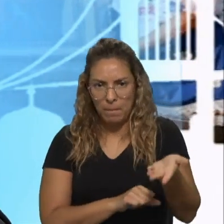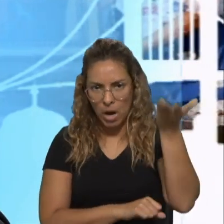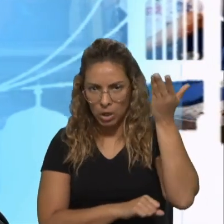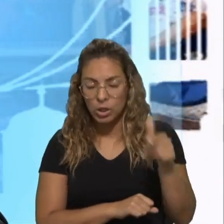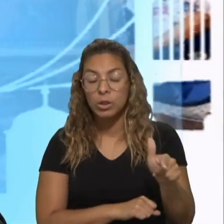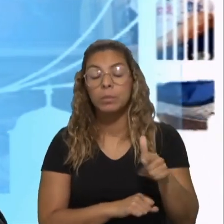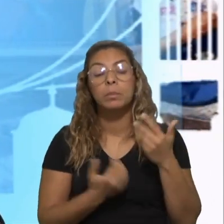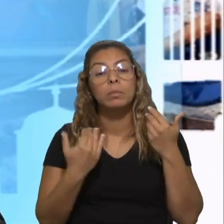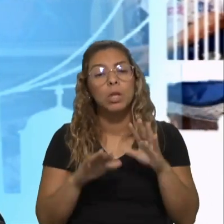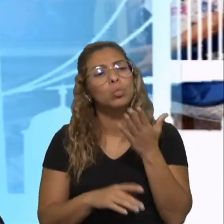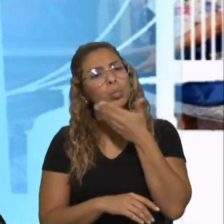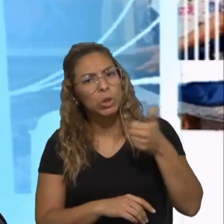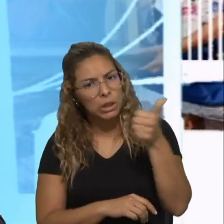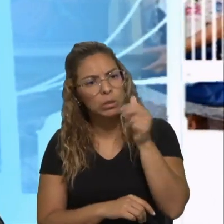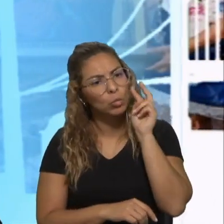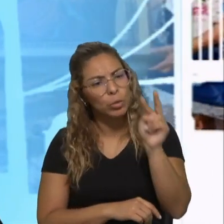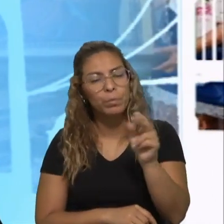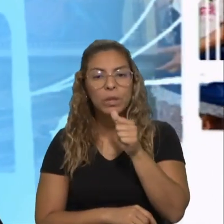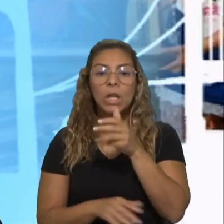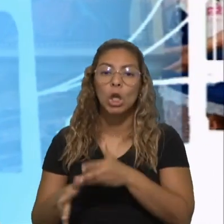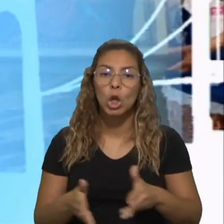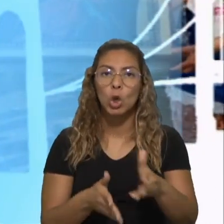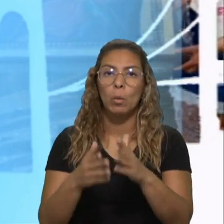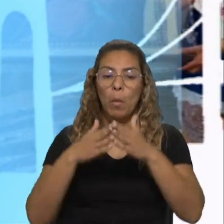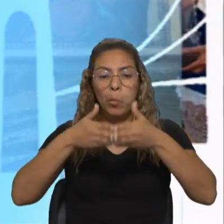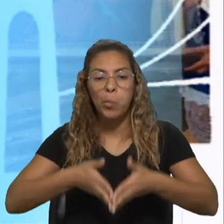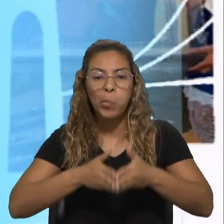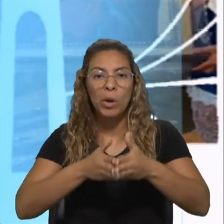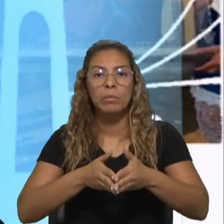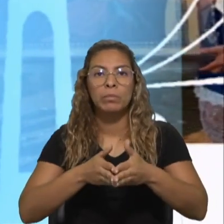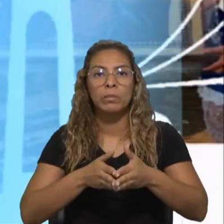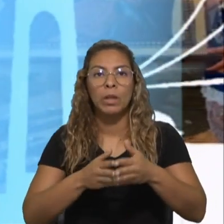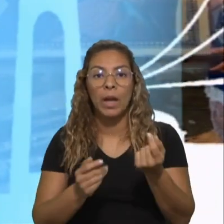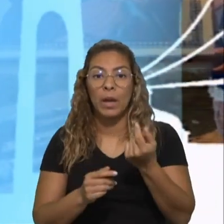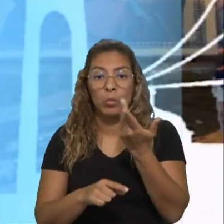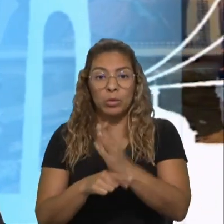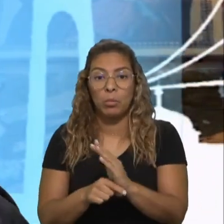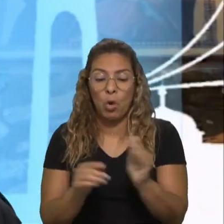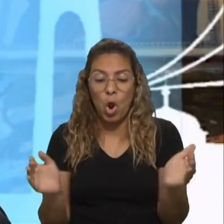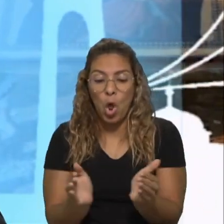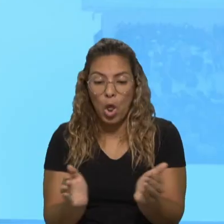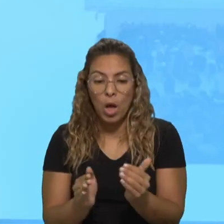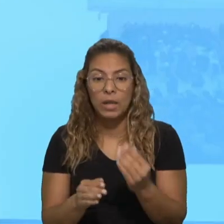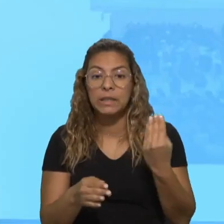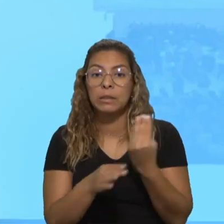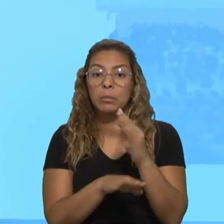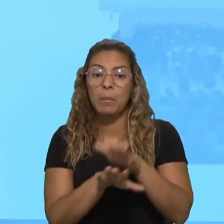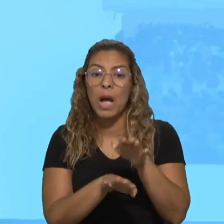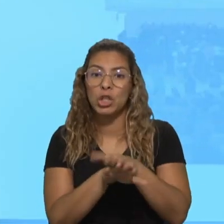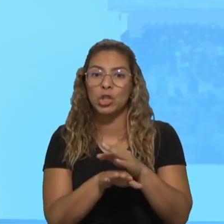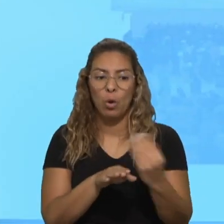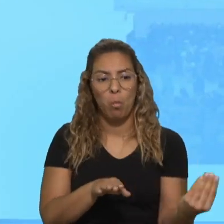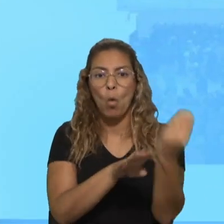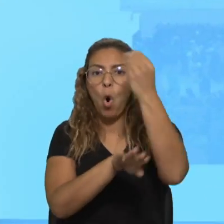em que no rio chega a um certo ponto, as embarcações mais pequenas saltam peixe para dentro do ar, vê-se os peixes a saltar, vê-se